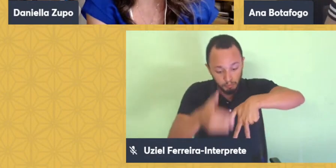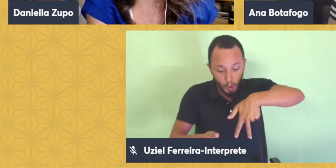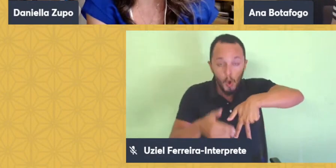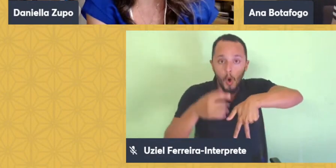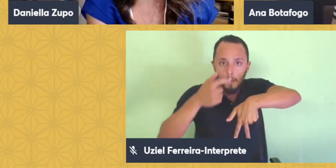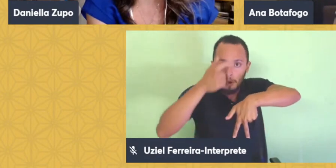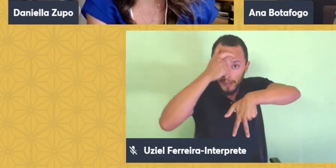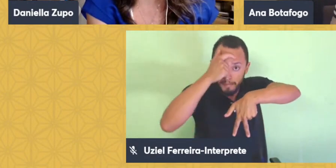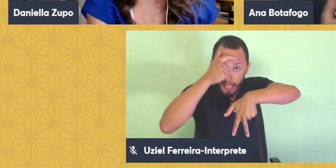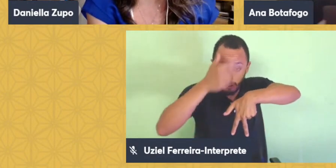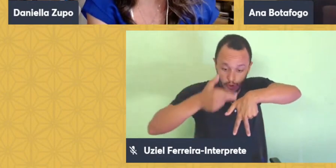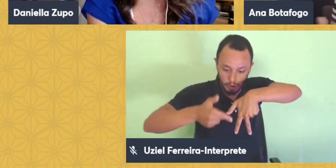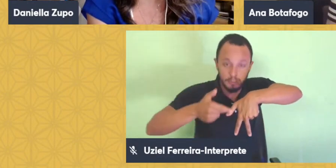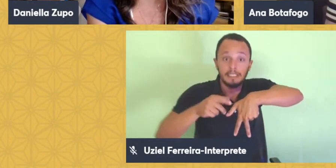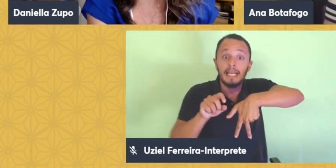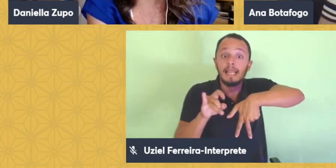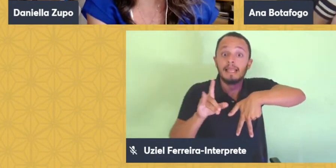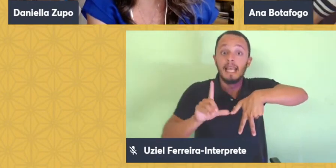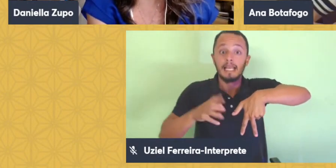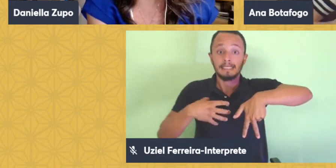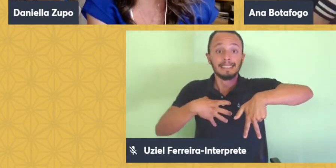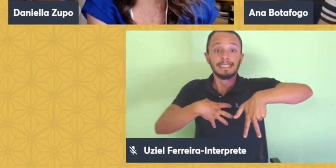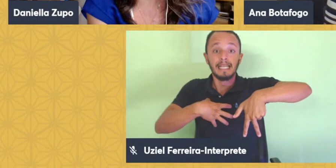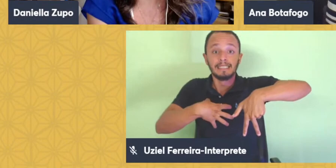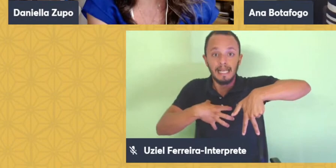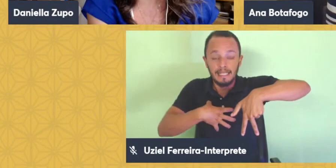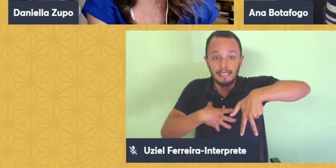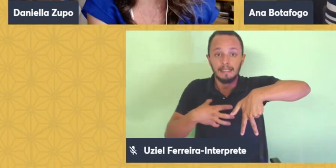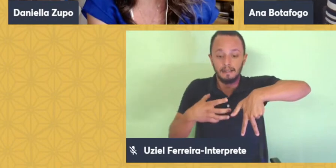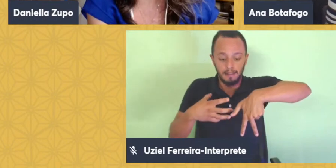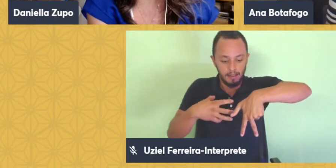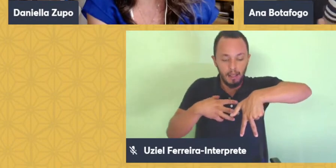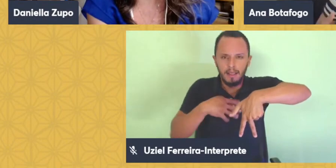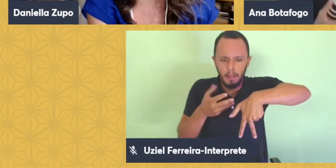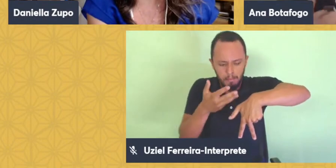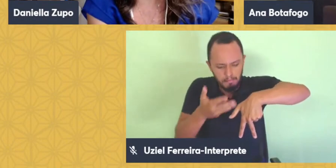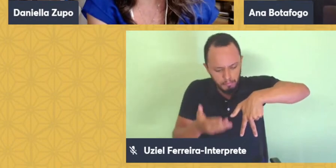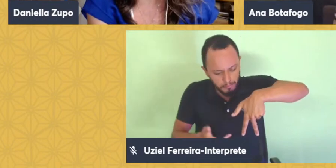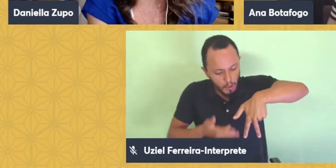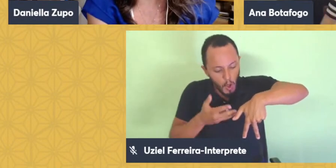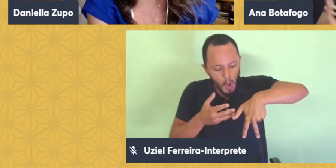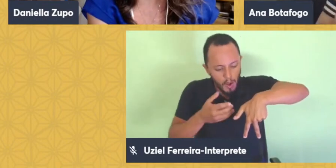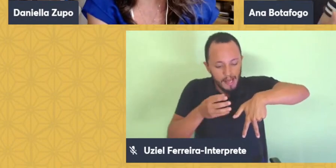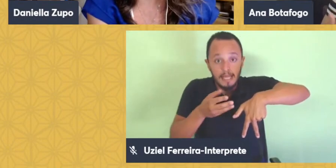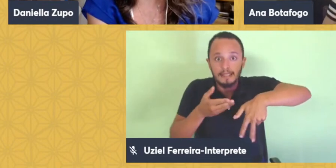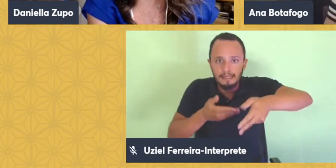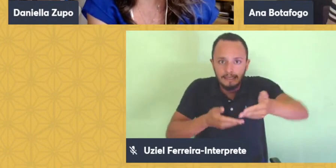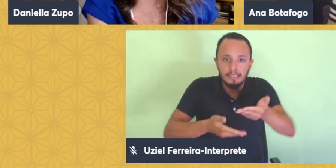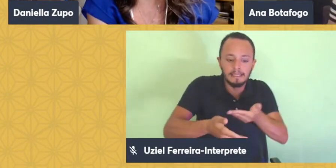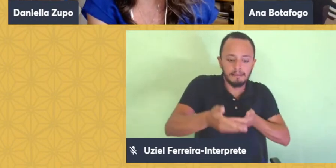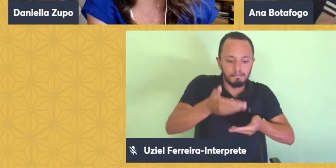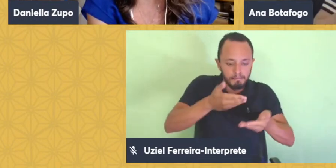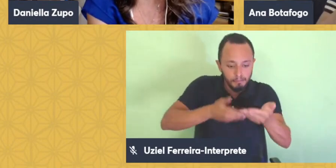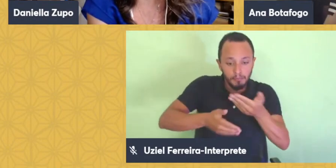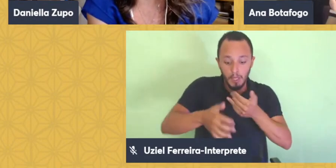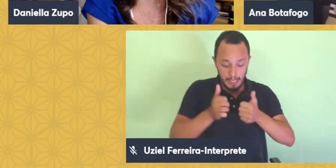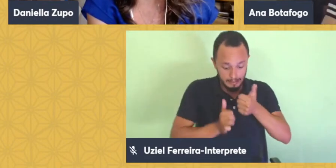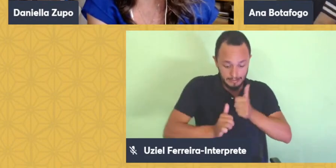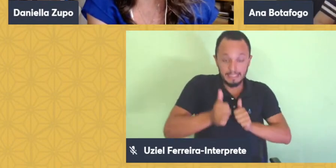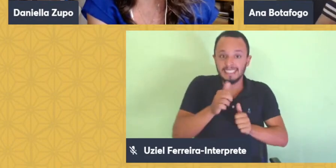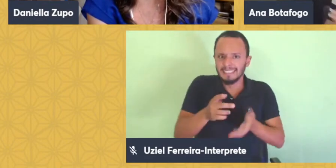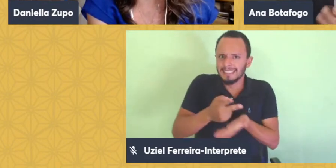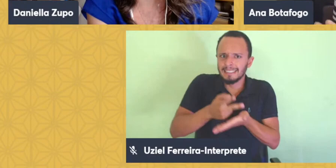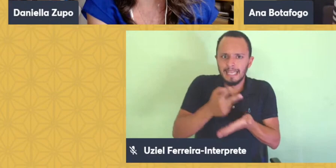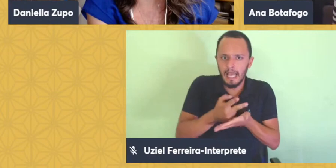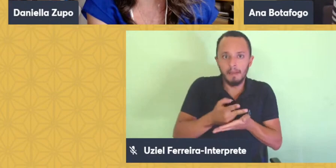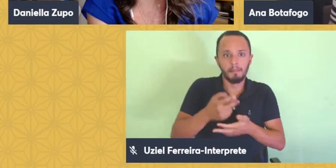as ações se a gente não tiver com a mente ligado esse corpo vai transmitir sempre em ligação es